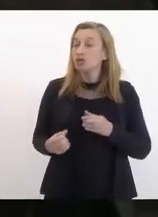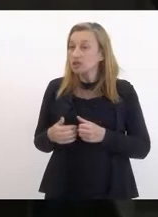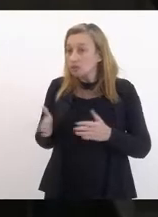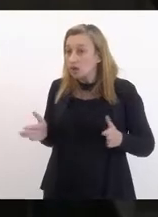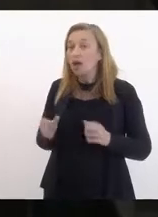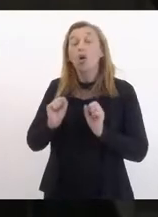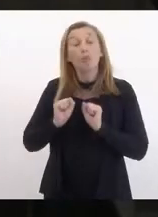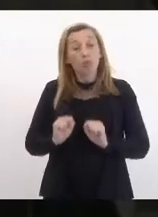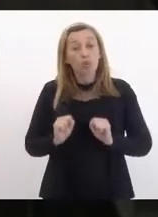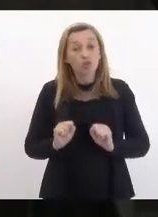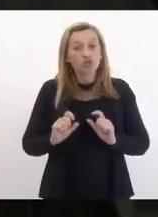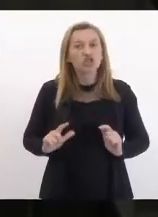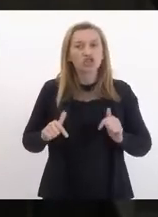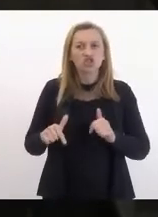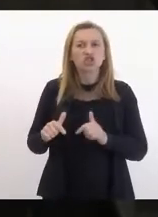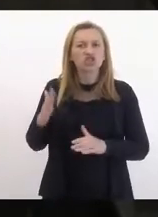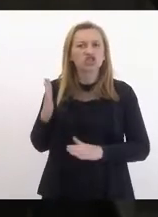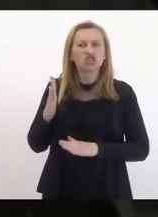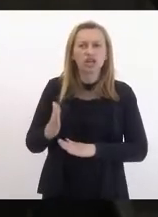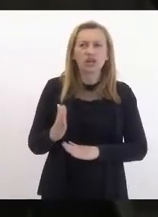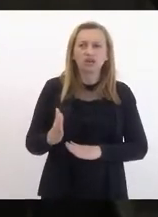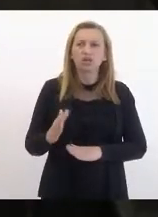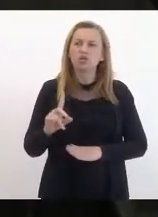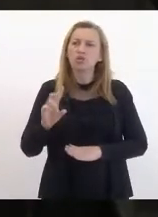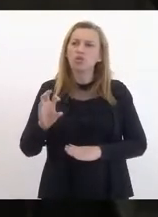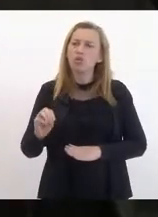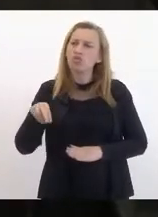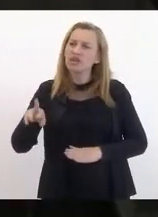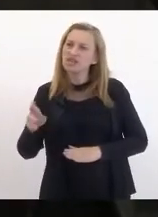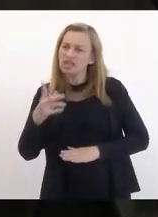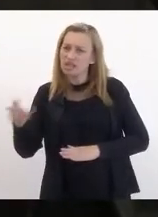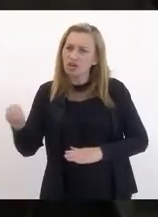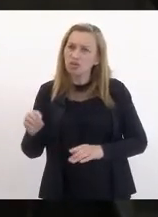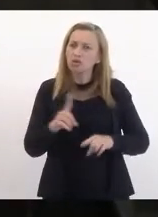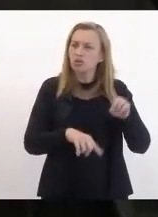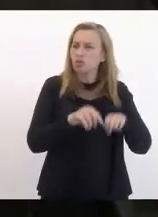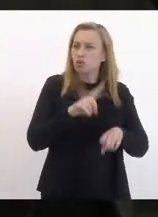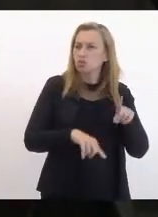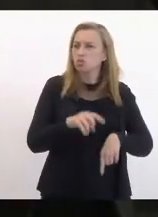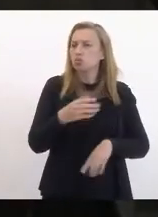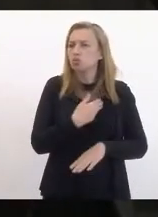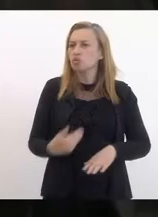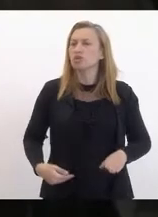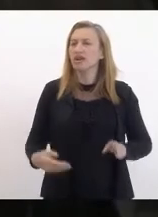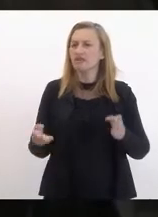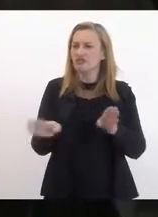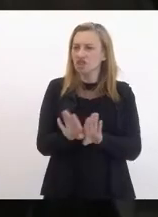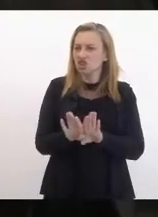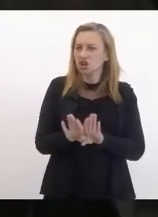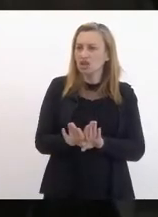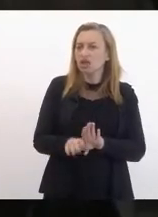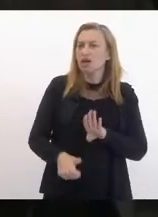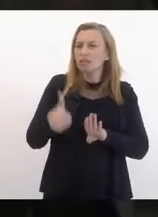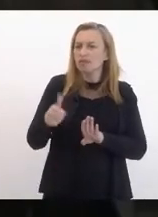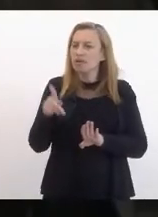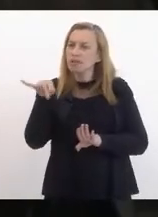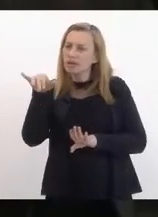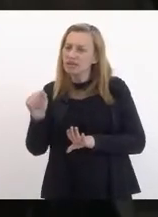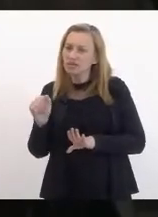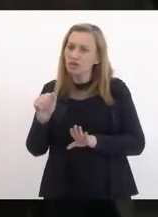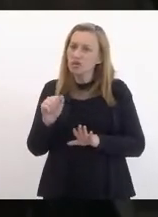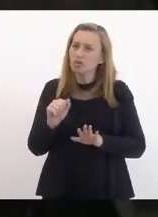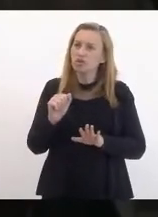pude atuar diretamente na conversão de um equipamento público que estava desativado na primeira plataforma urbana digital